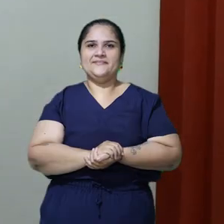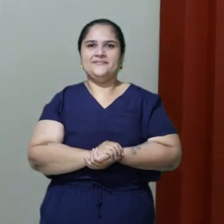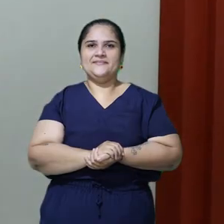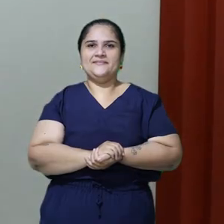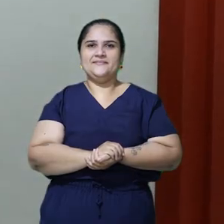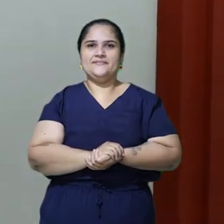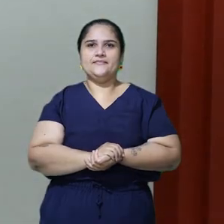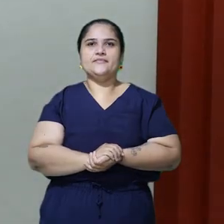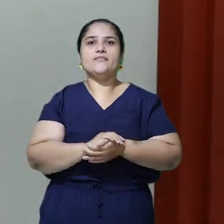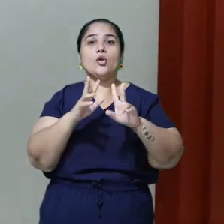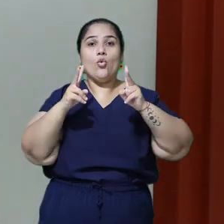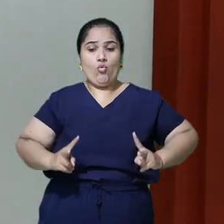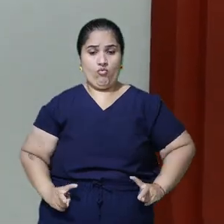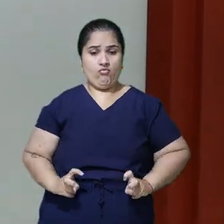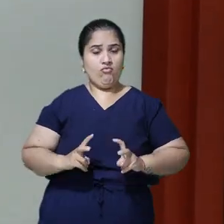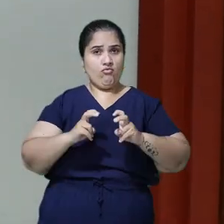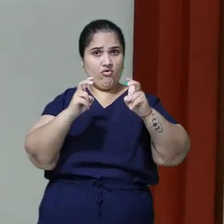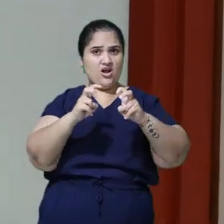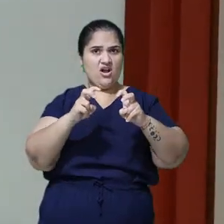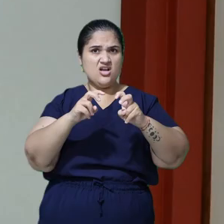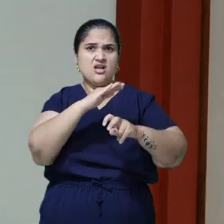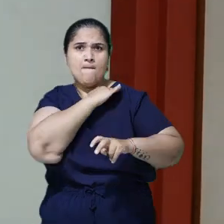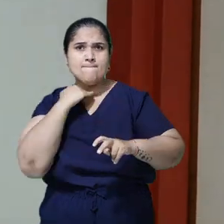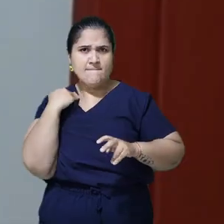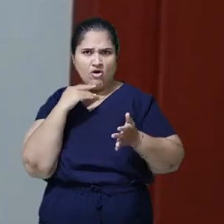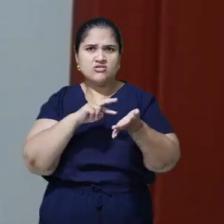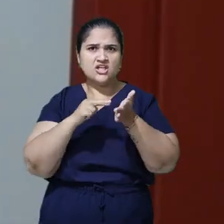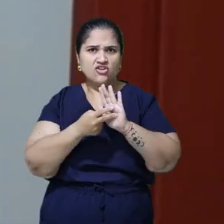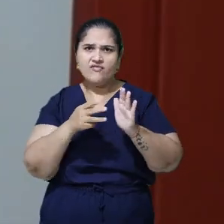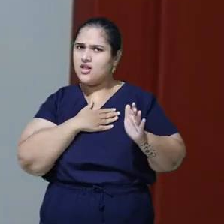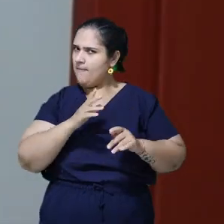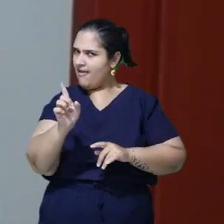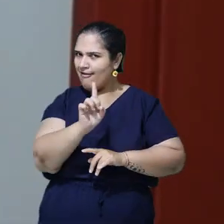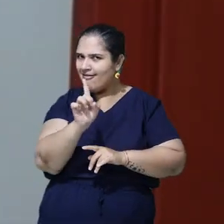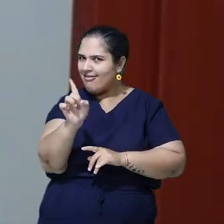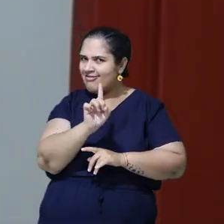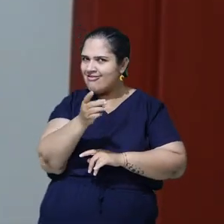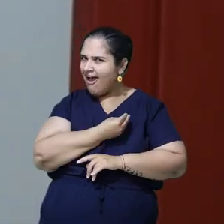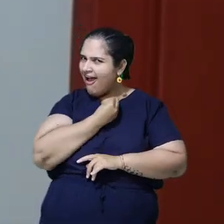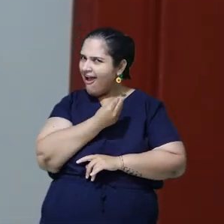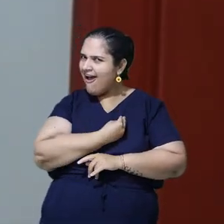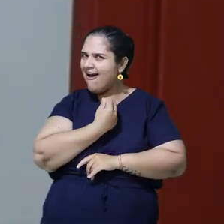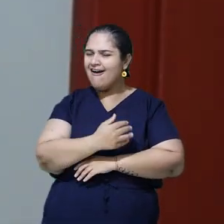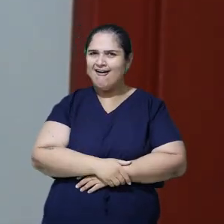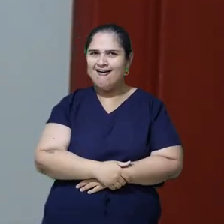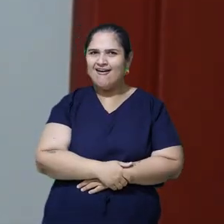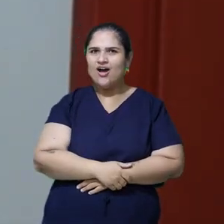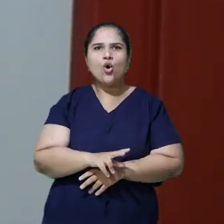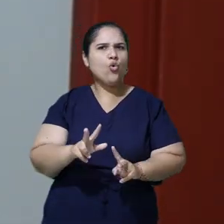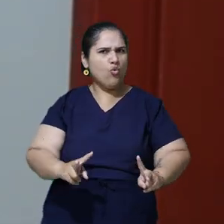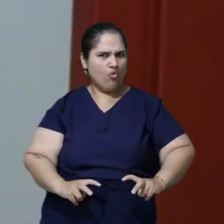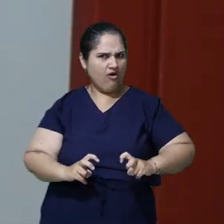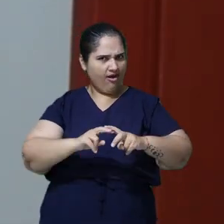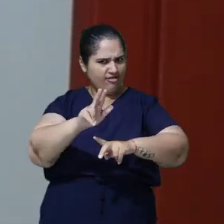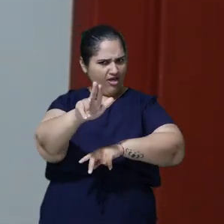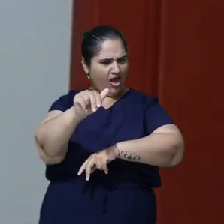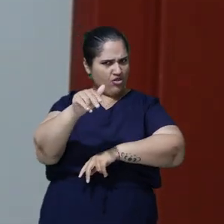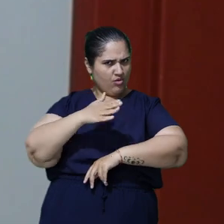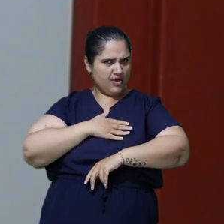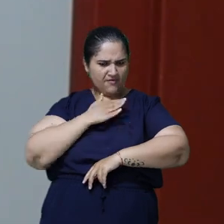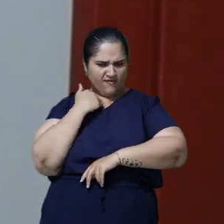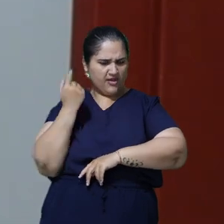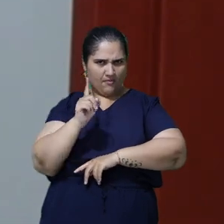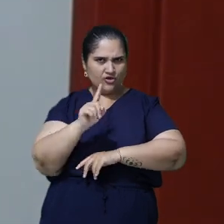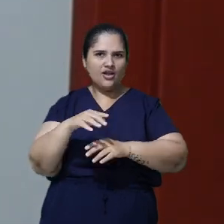Que o câncer, ele não é uma sentença de morte na minha vida, ele nunca foi. O câncer na minha vida é para inspirar